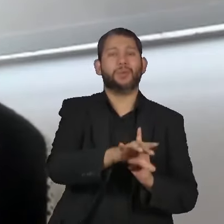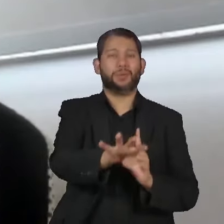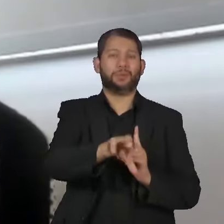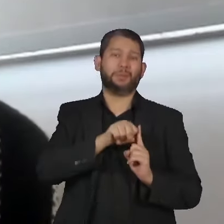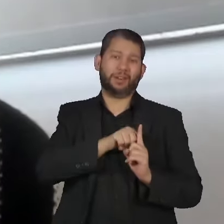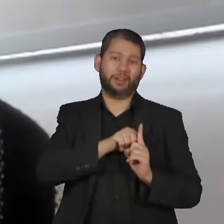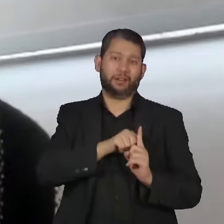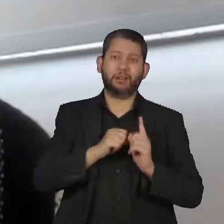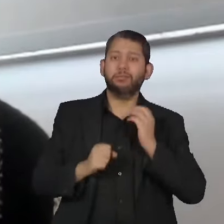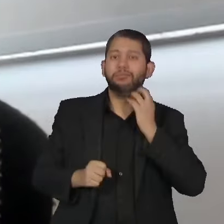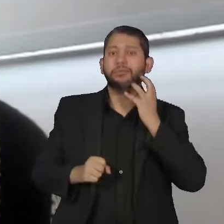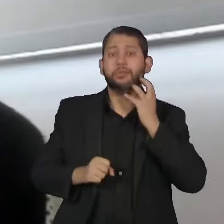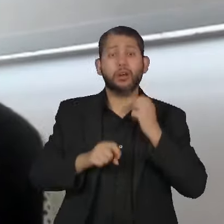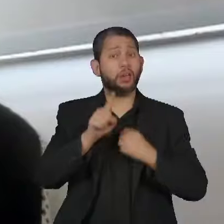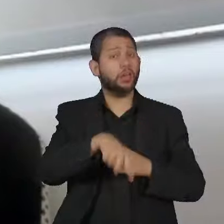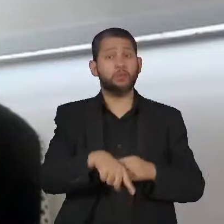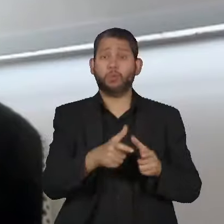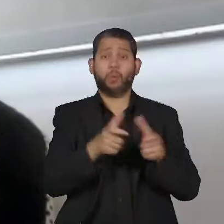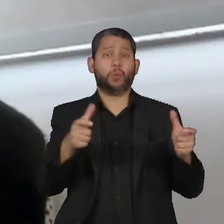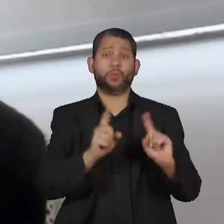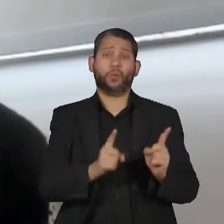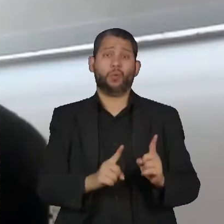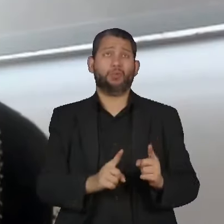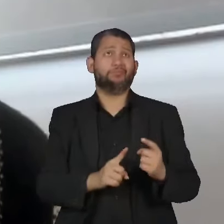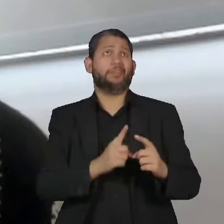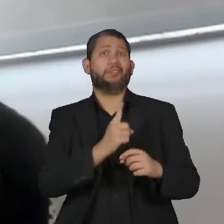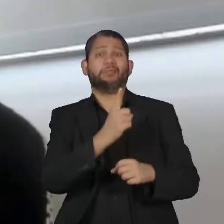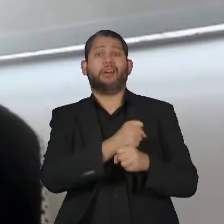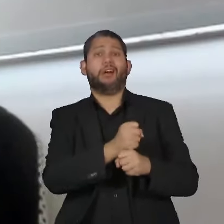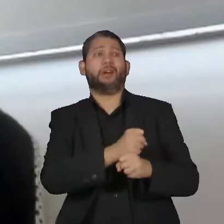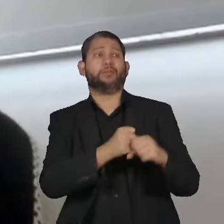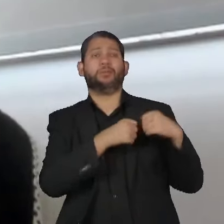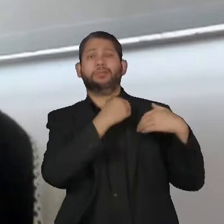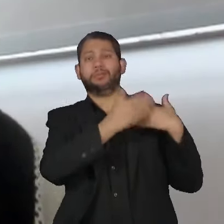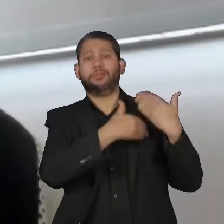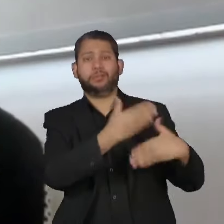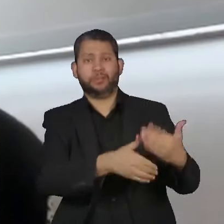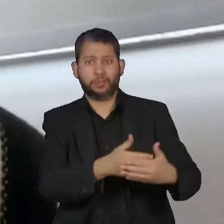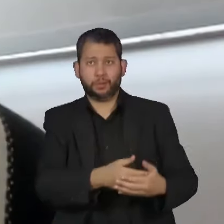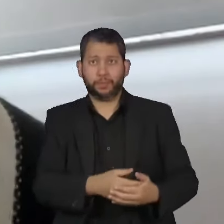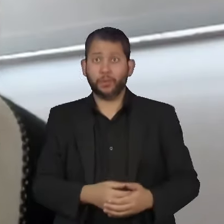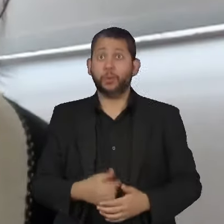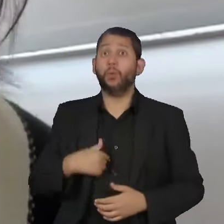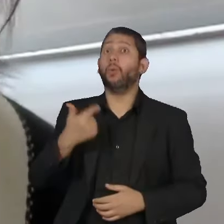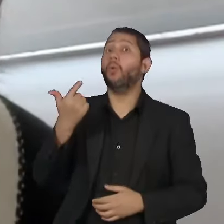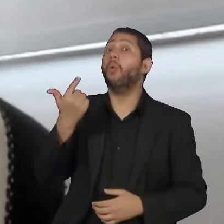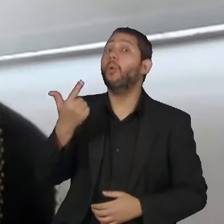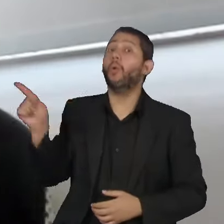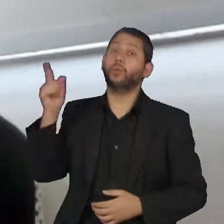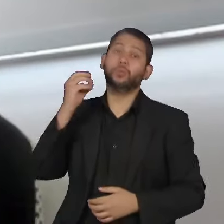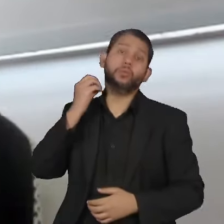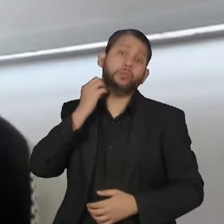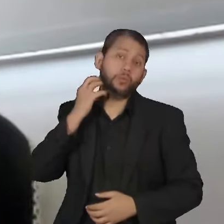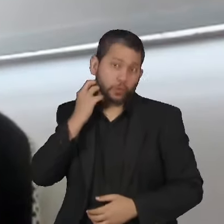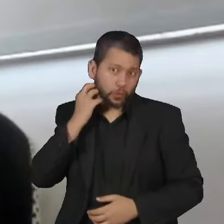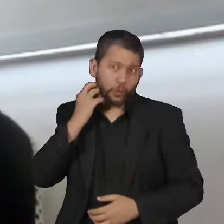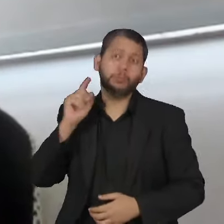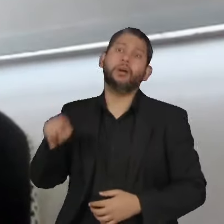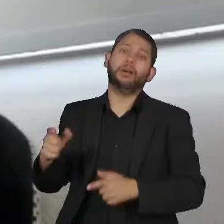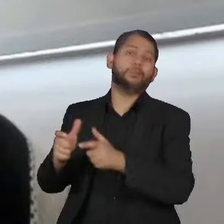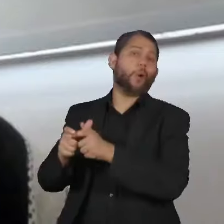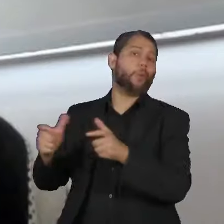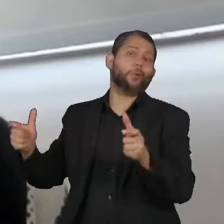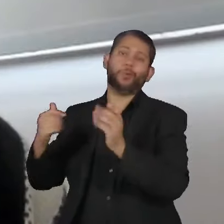essa incidência não tem aumentado nas últimas décadas. Então, ele se mantém constante. O linfoma não, Hodgkin, são todos os outros, a gente tem um aumento